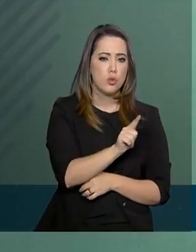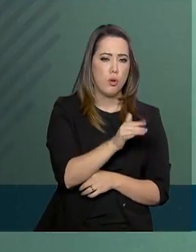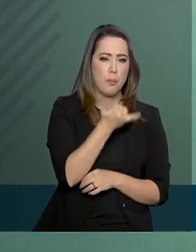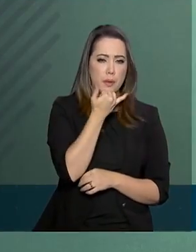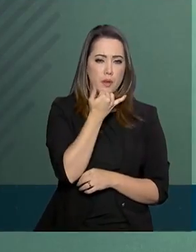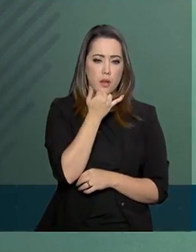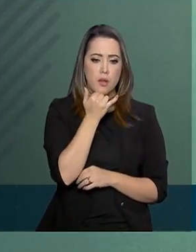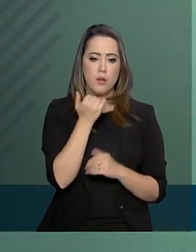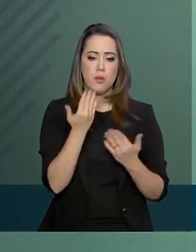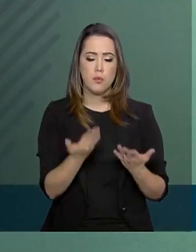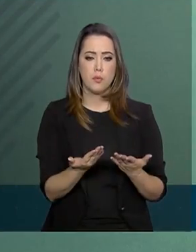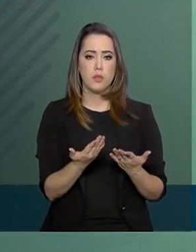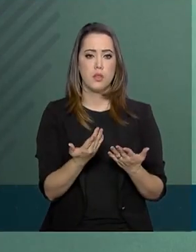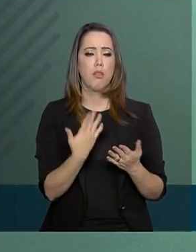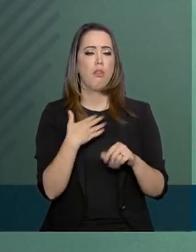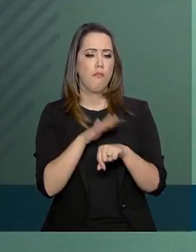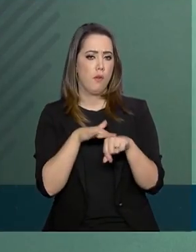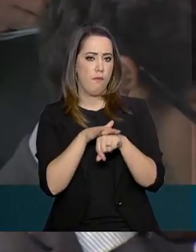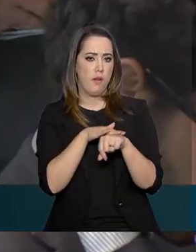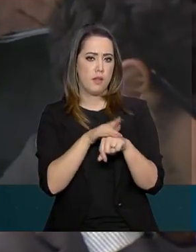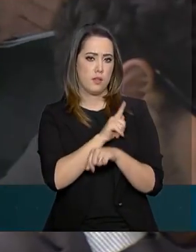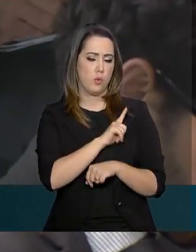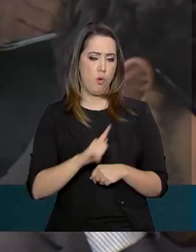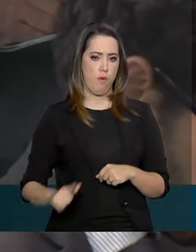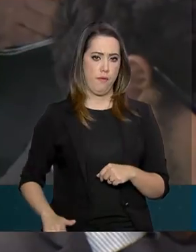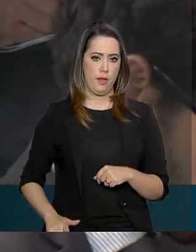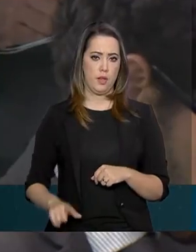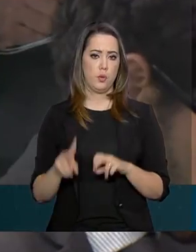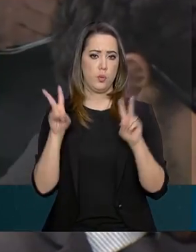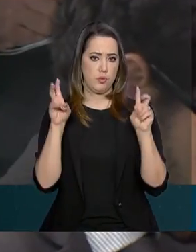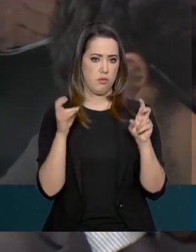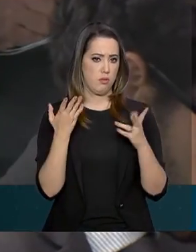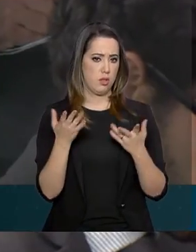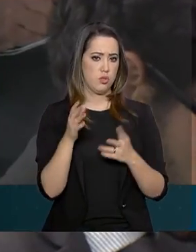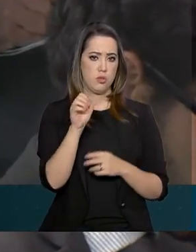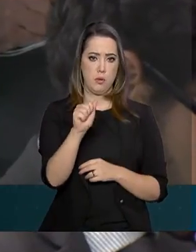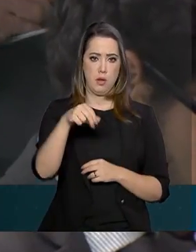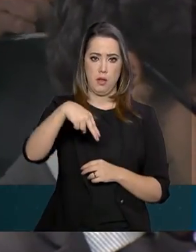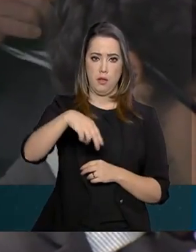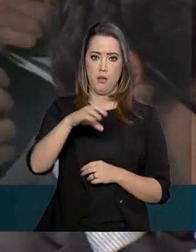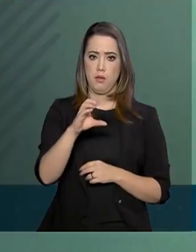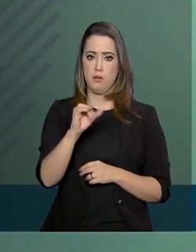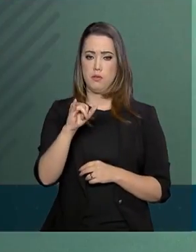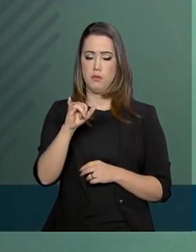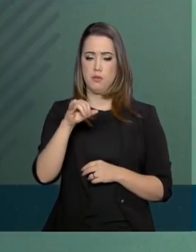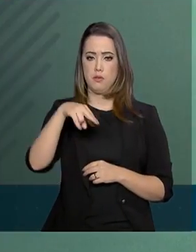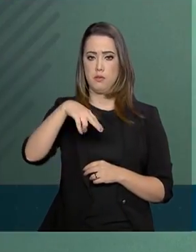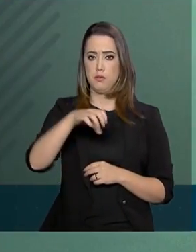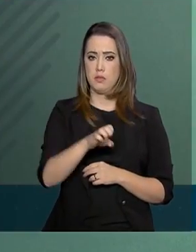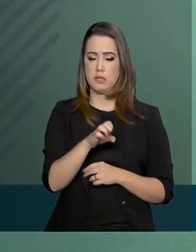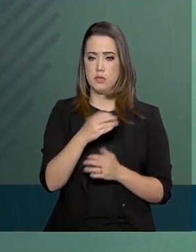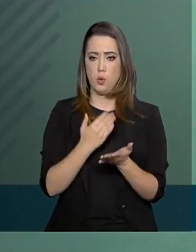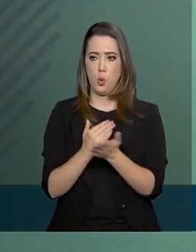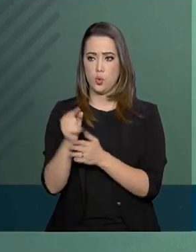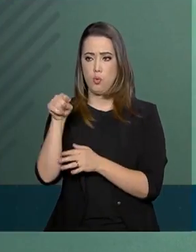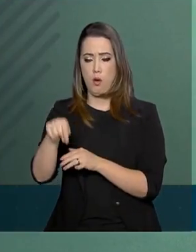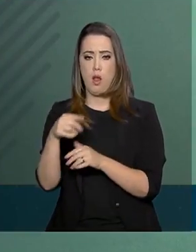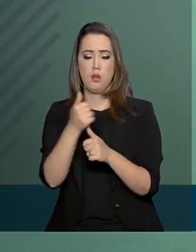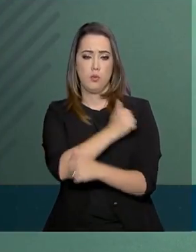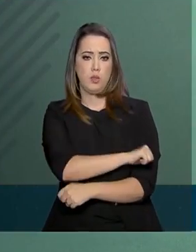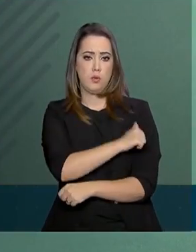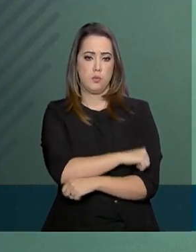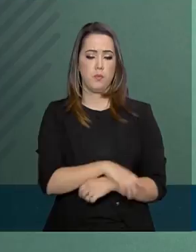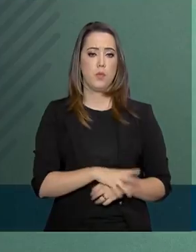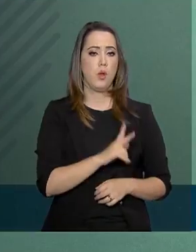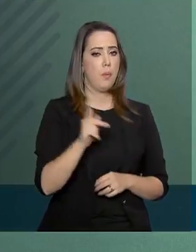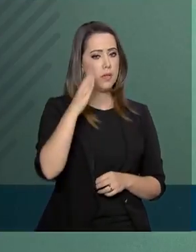não teve uma conversa com o governador nesse sentido conectar a um presidente emocionado vem analisando todas as possibilidades com